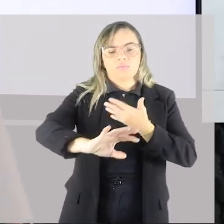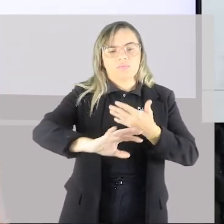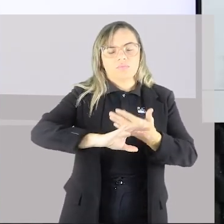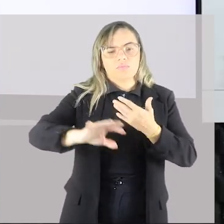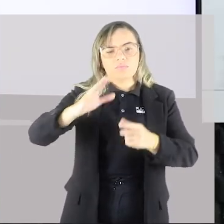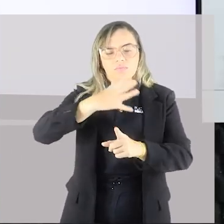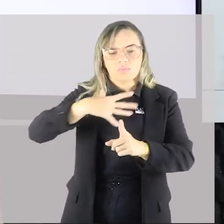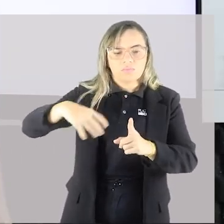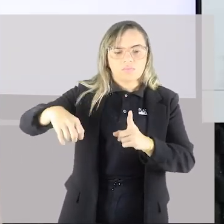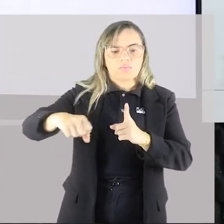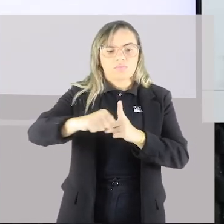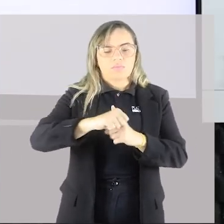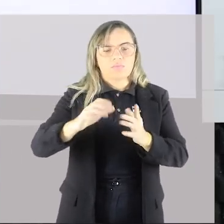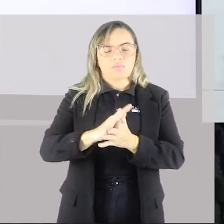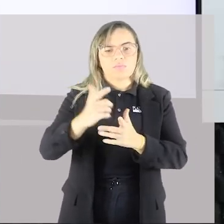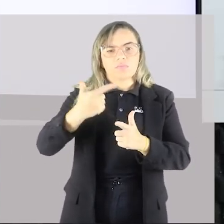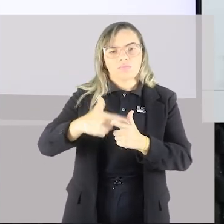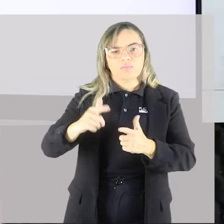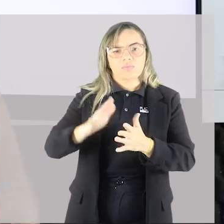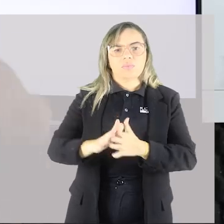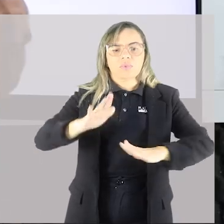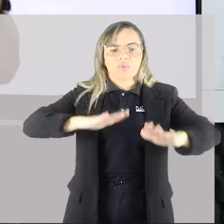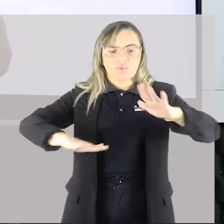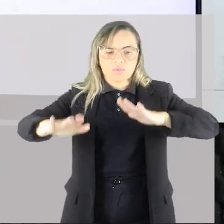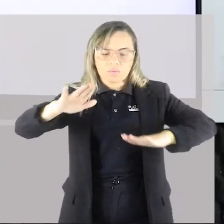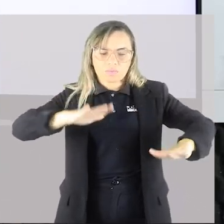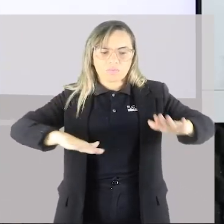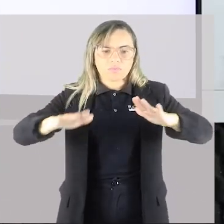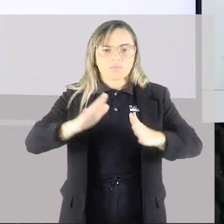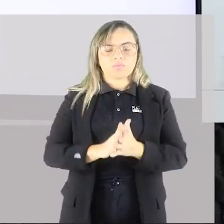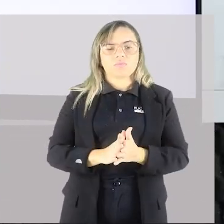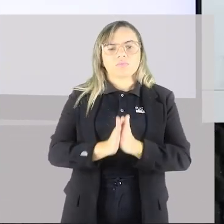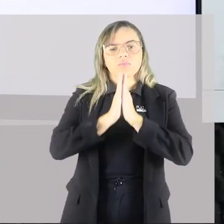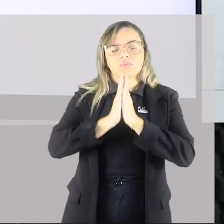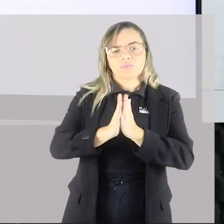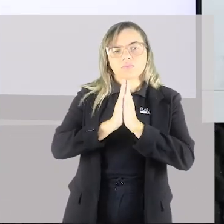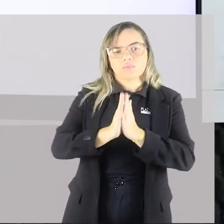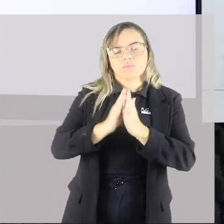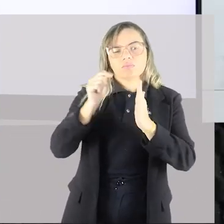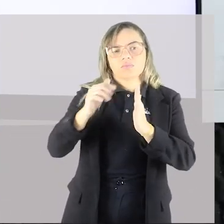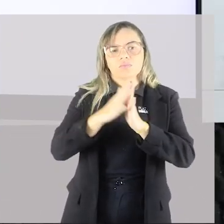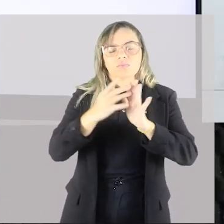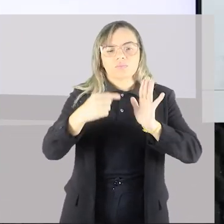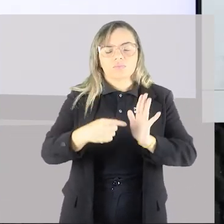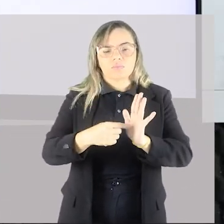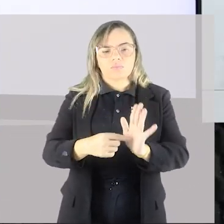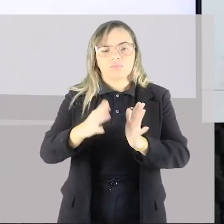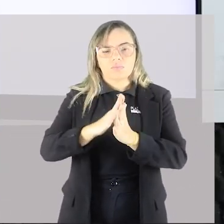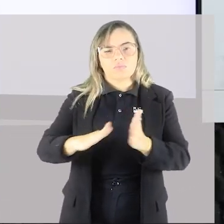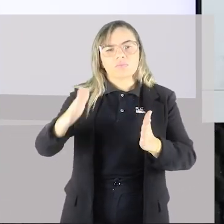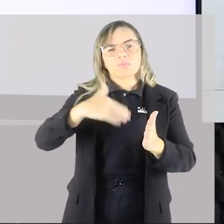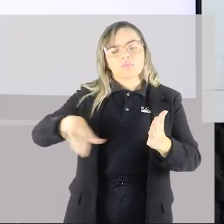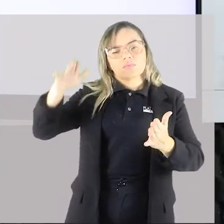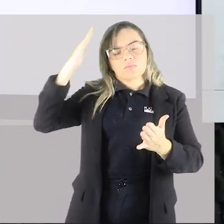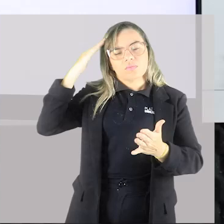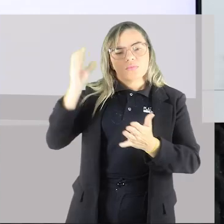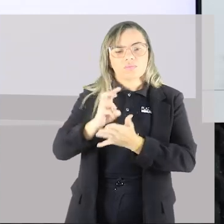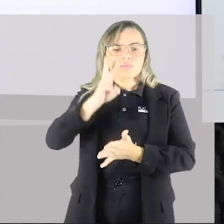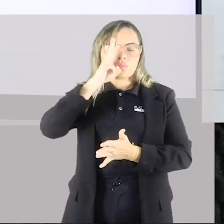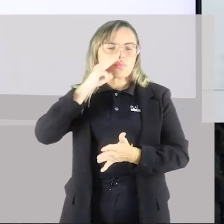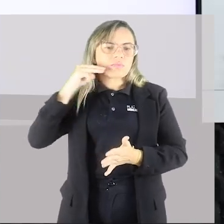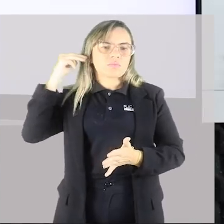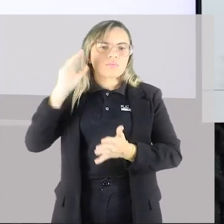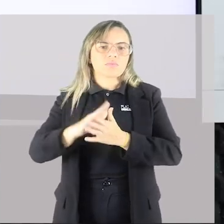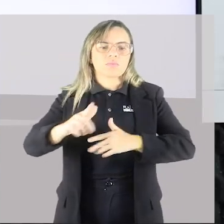Então, por favor, cuidado com isso. Surge muito isso em função da interpretação marxista, da visão